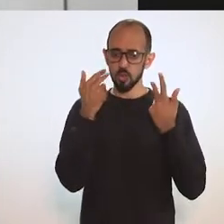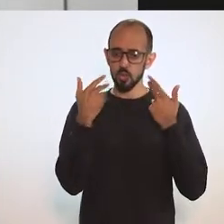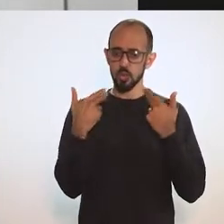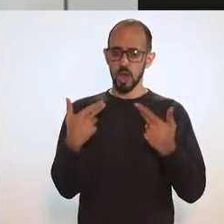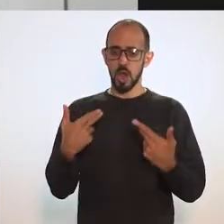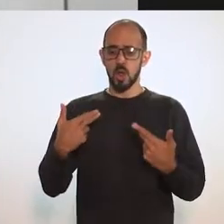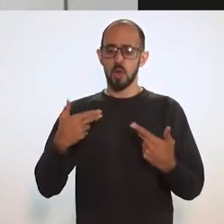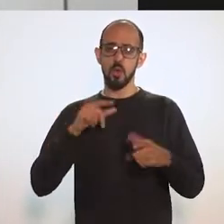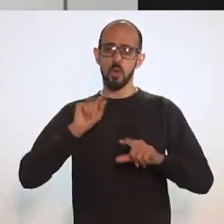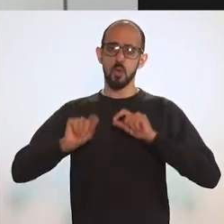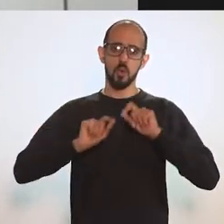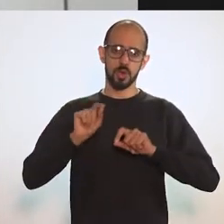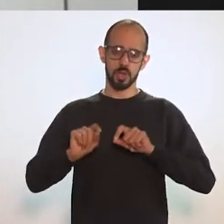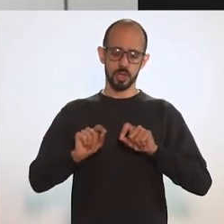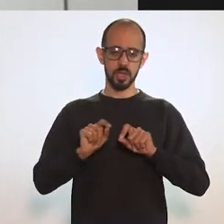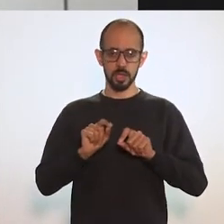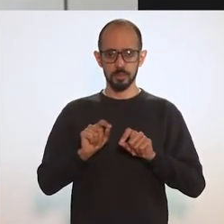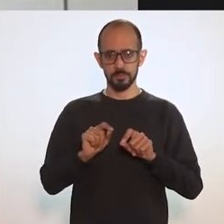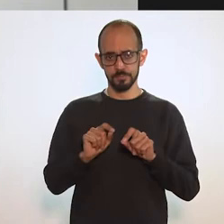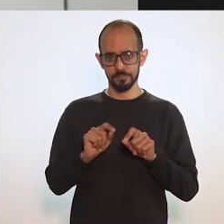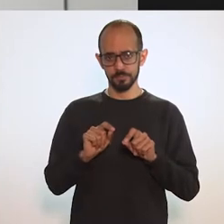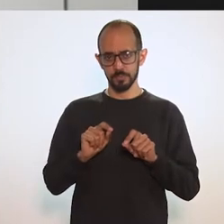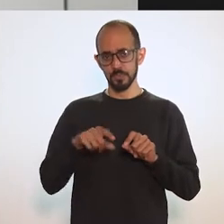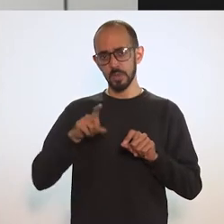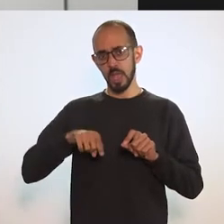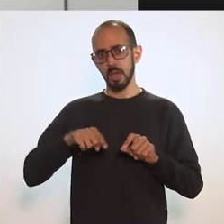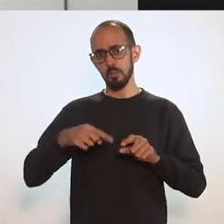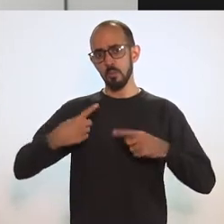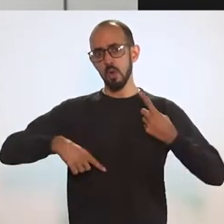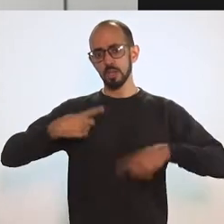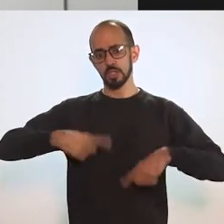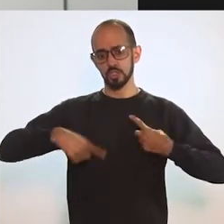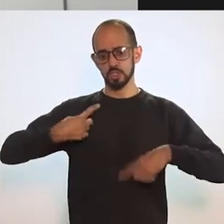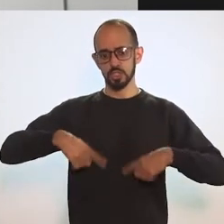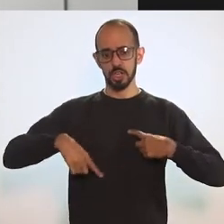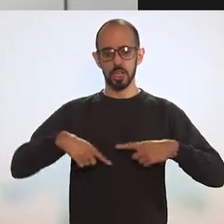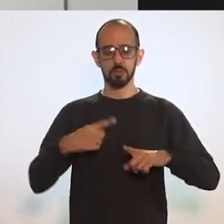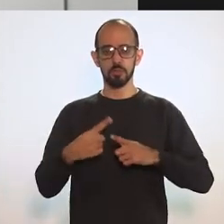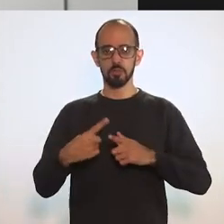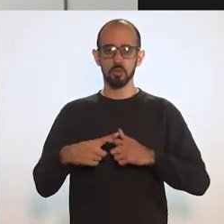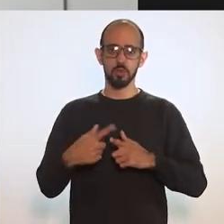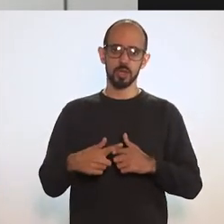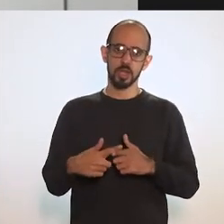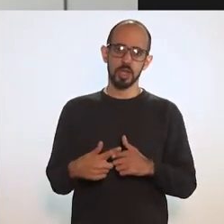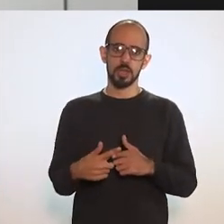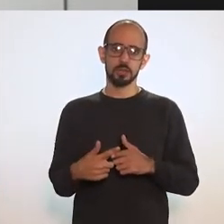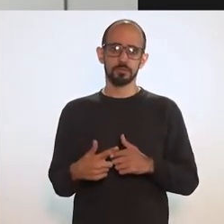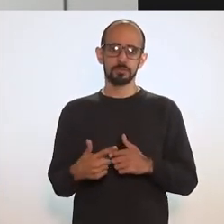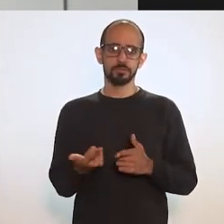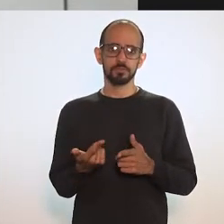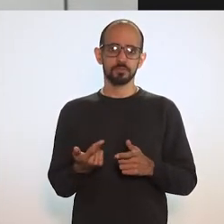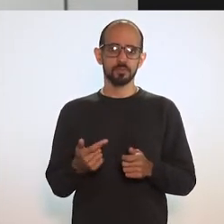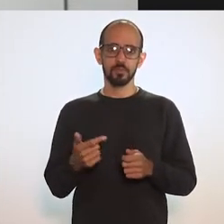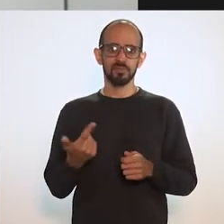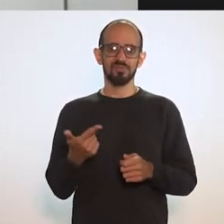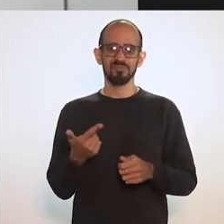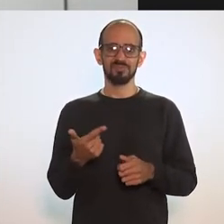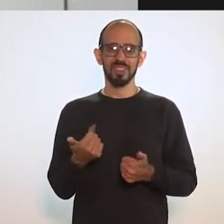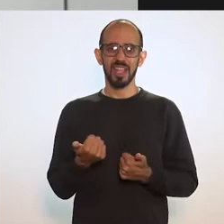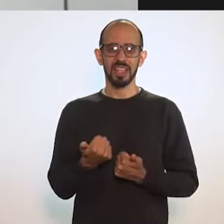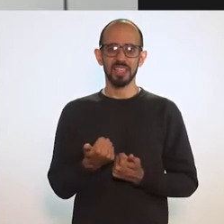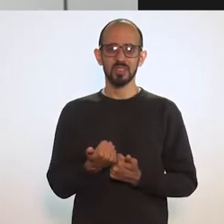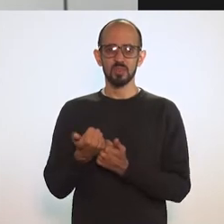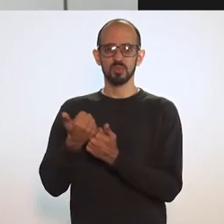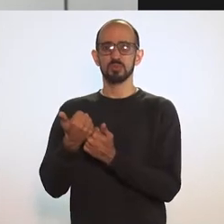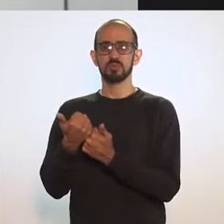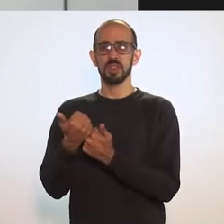naturalmente, digamos assim, política, né, no sentido de que não se sustenta sob